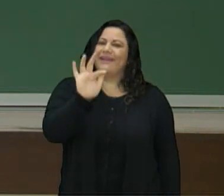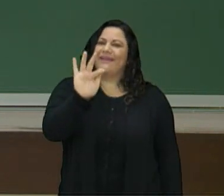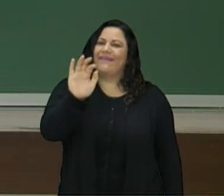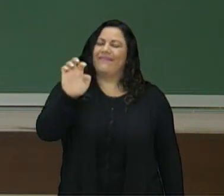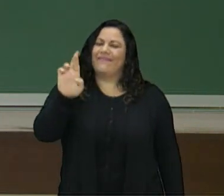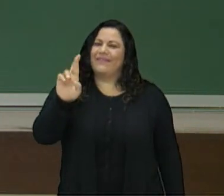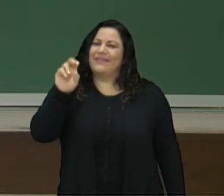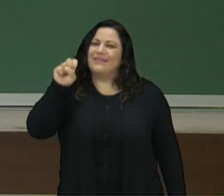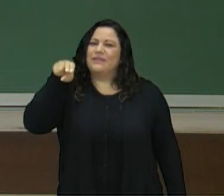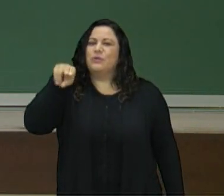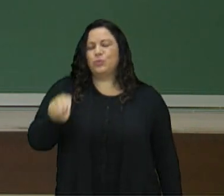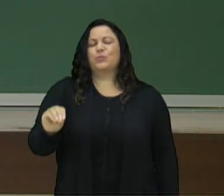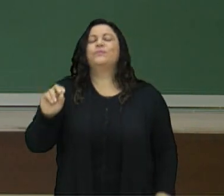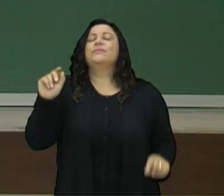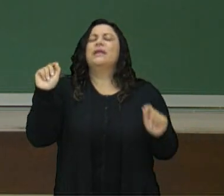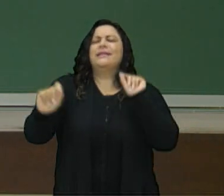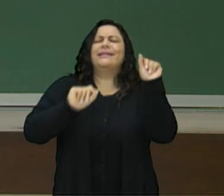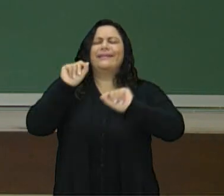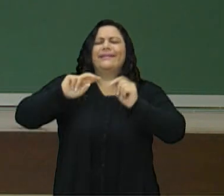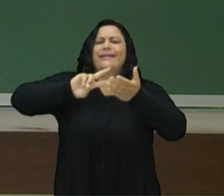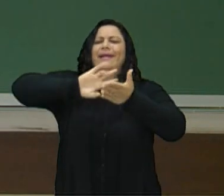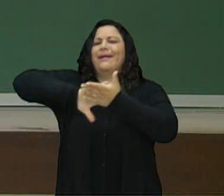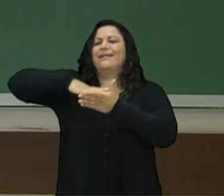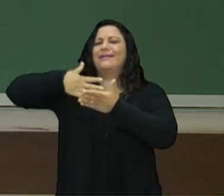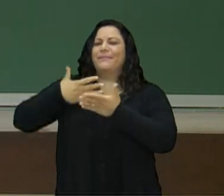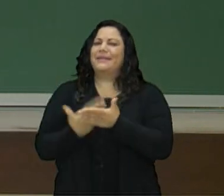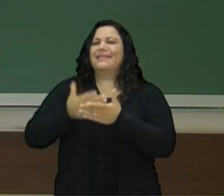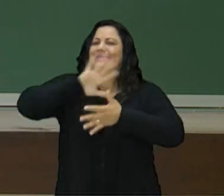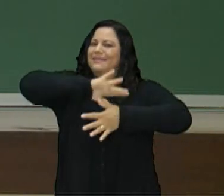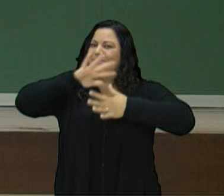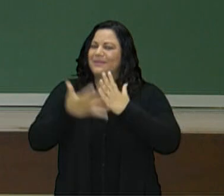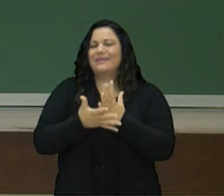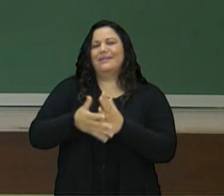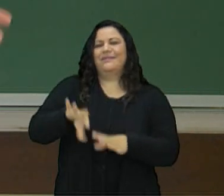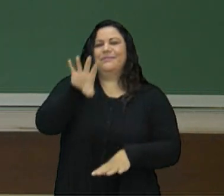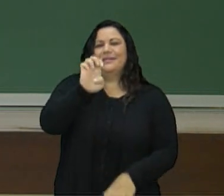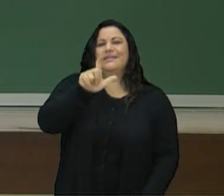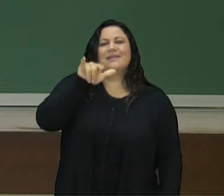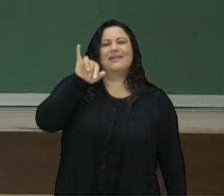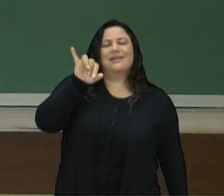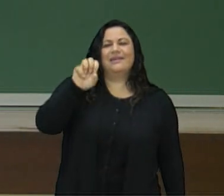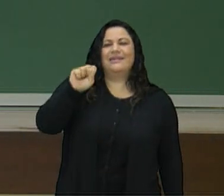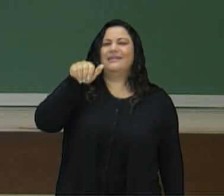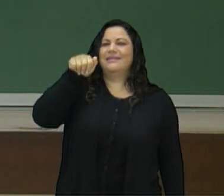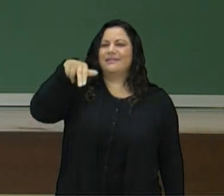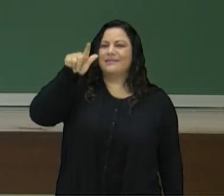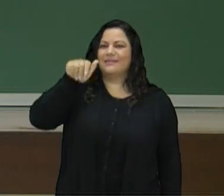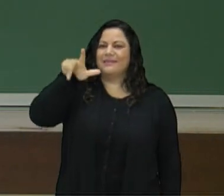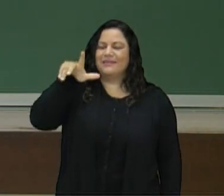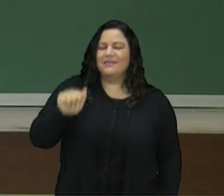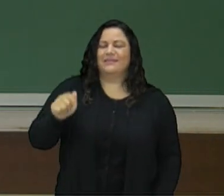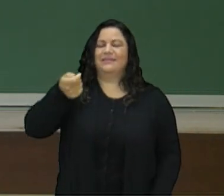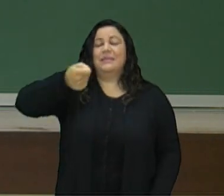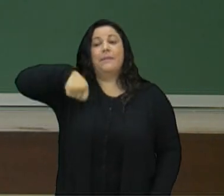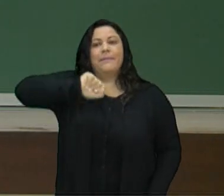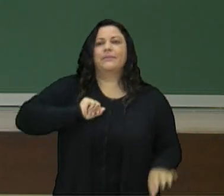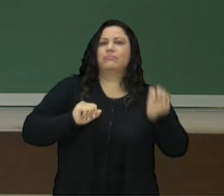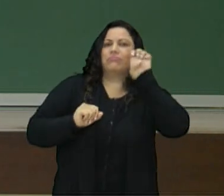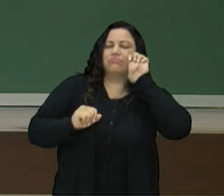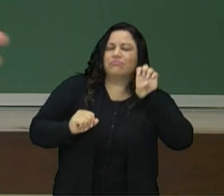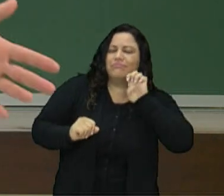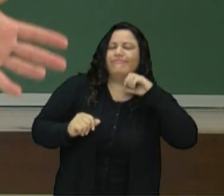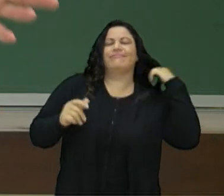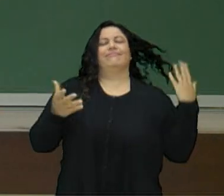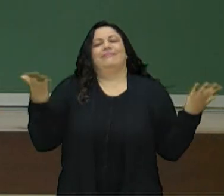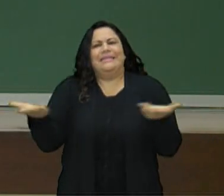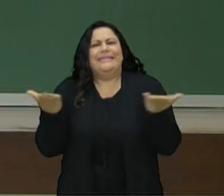para Libras, a Elisângela, mais uma aula de Biologia. Uma disciplina sensacional, uma matéria muito gostosa de se estudar, né?